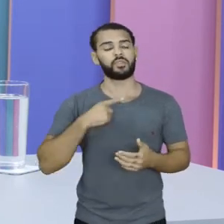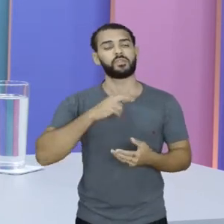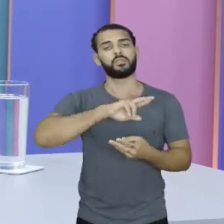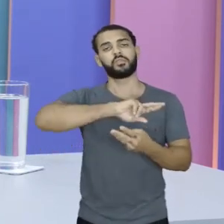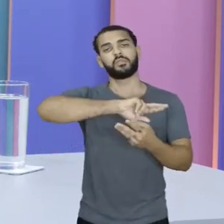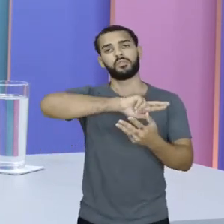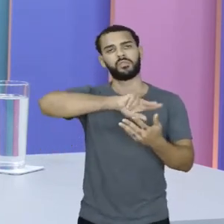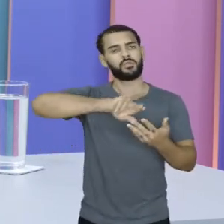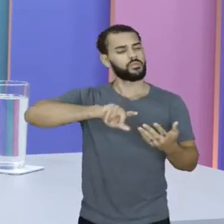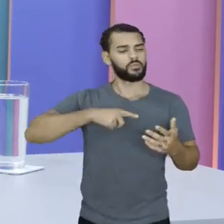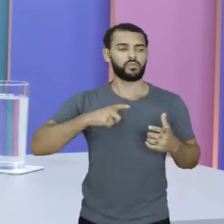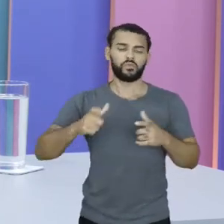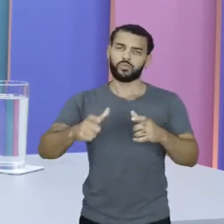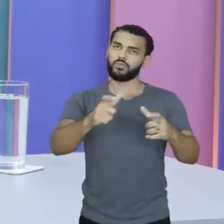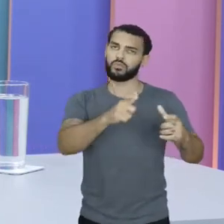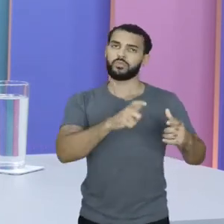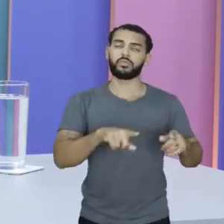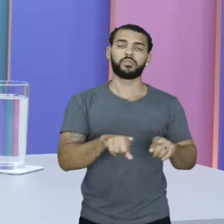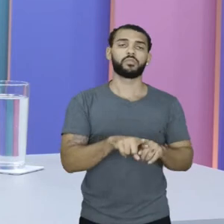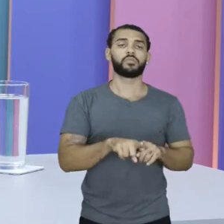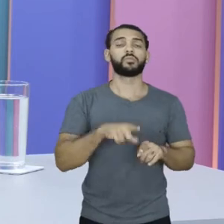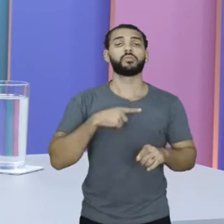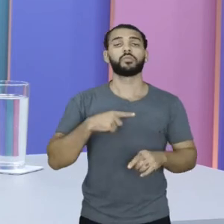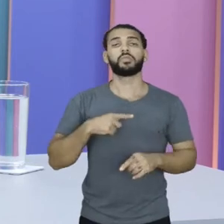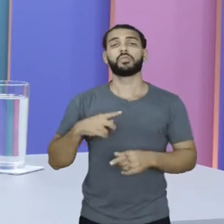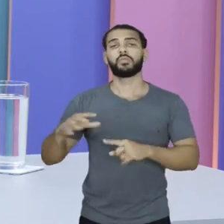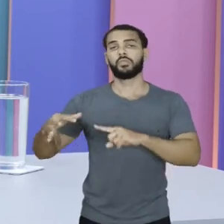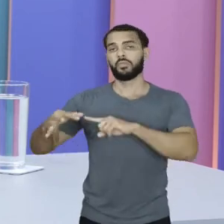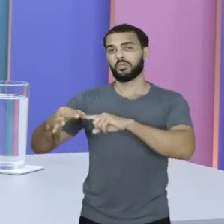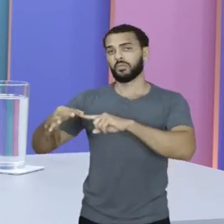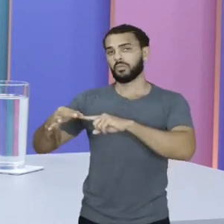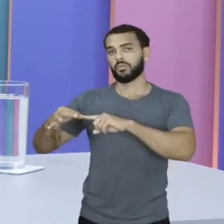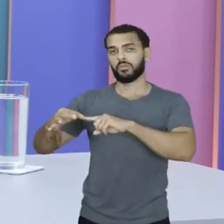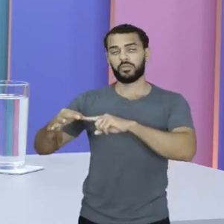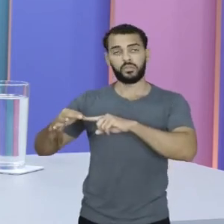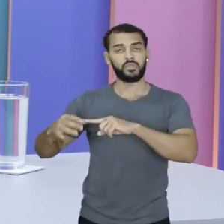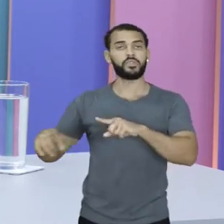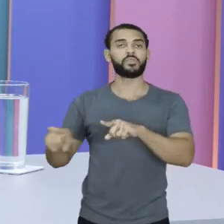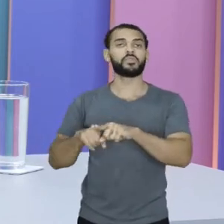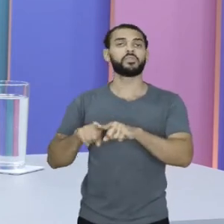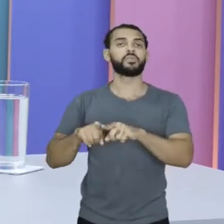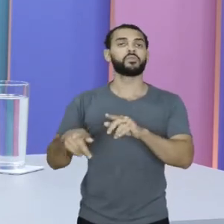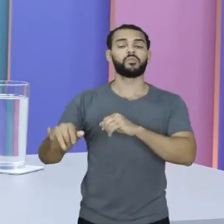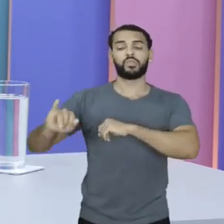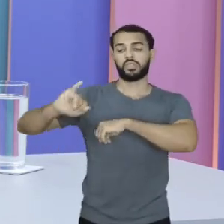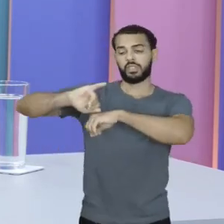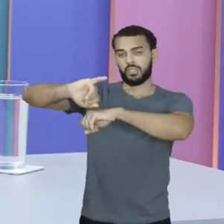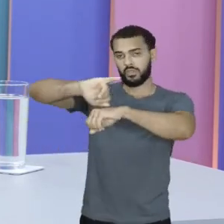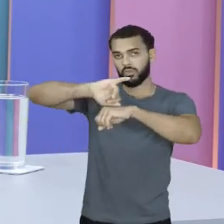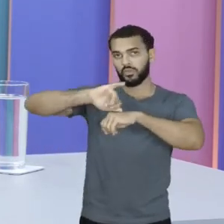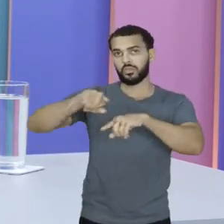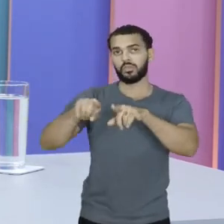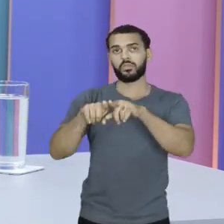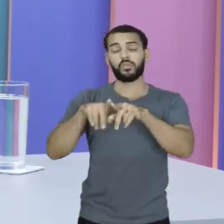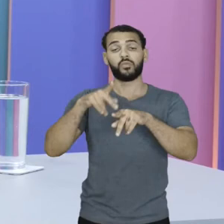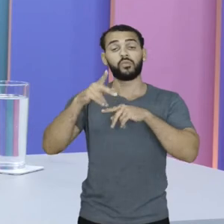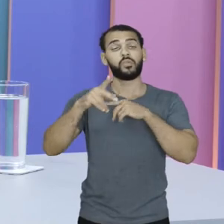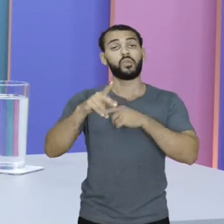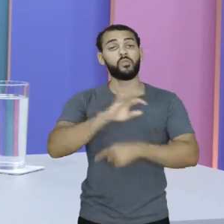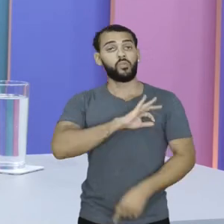né? Nas periferias dos grandes centros, né? Grandes e médios centros do nosso país, a polícia foi autorizada,